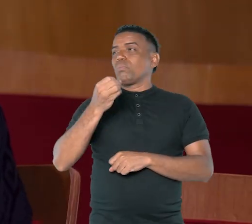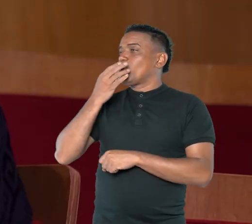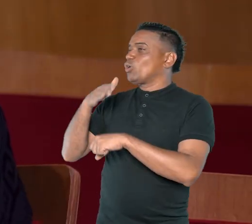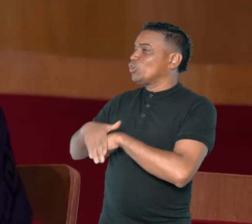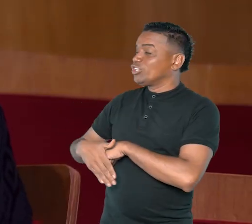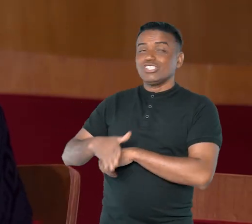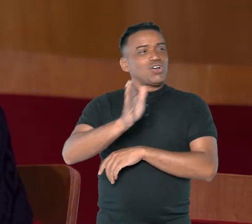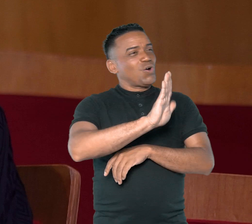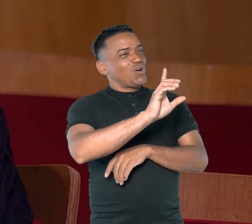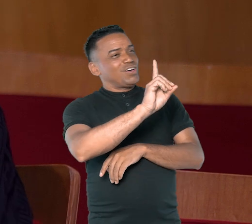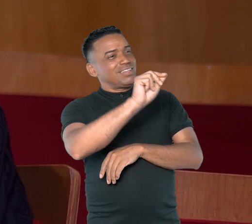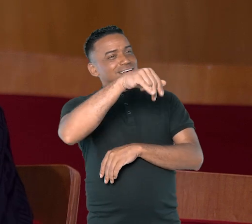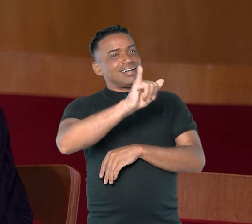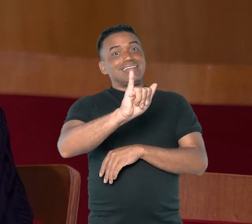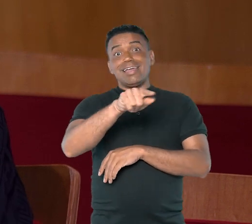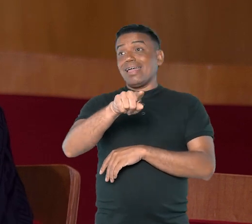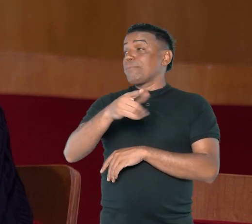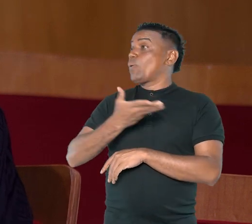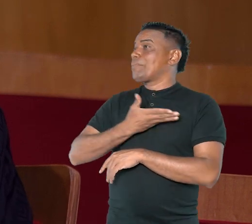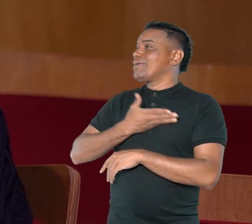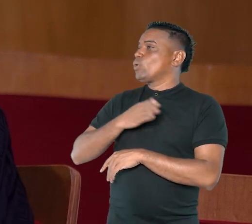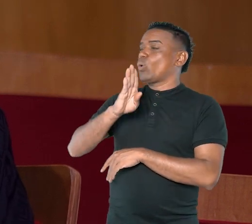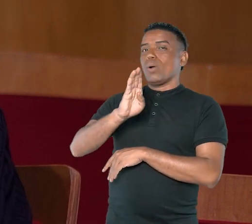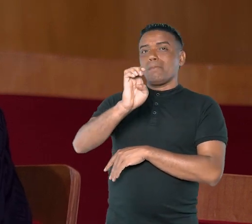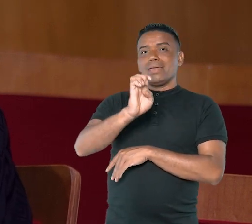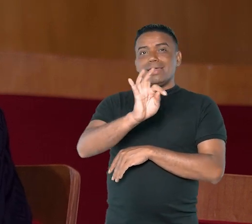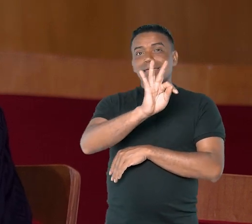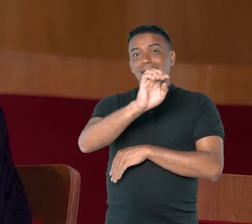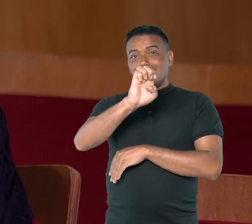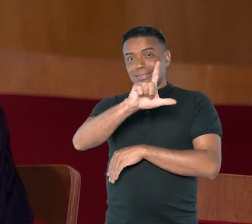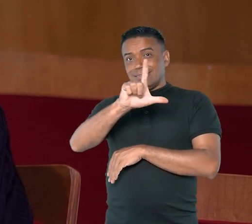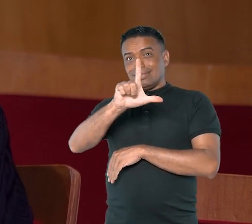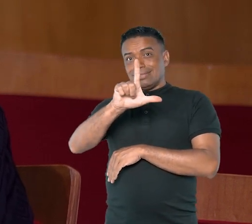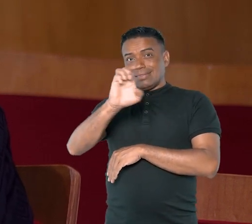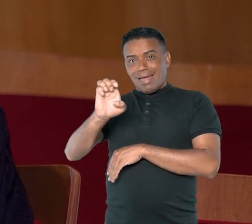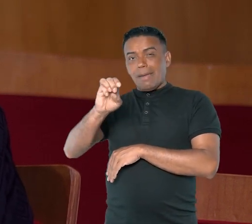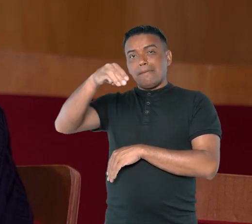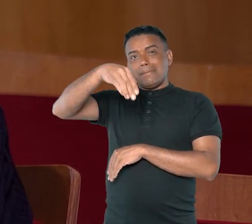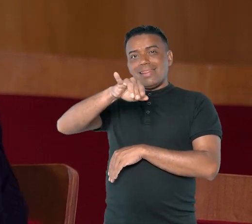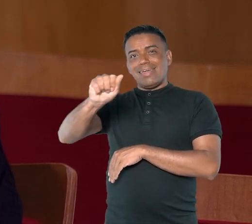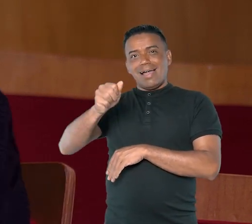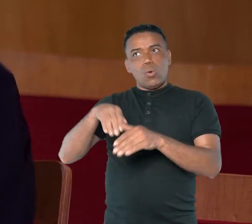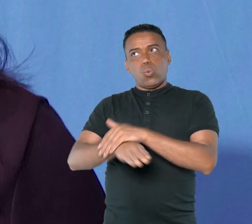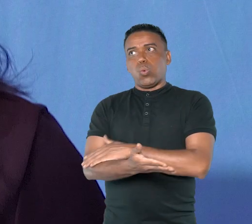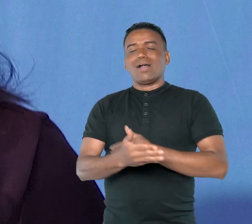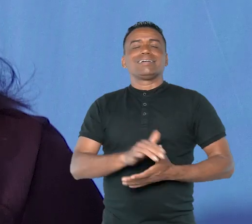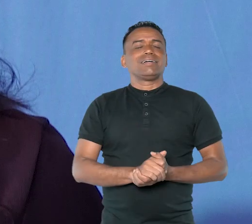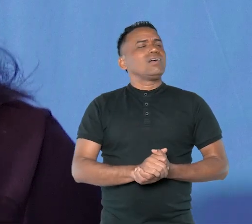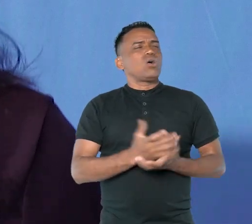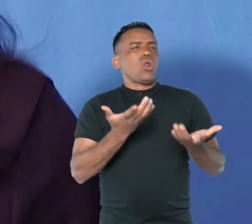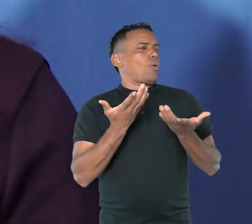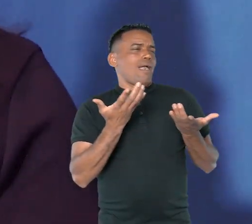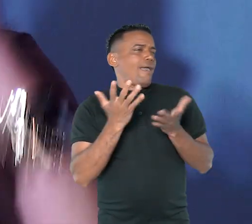boa, Dani? Meu amigo da bitomania. Boa. Eu não quero fazer nenhuma pergunta, não. Eu